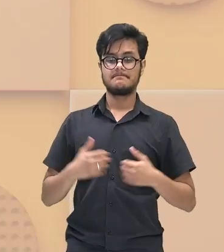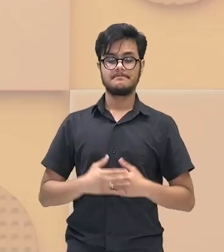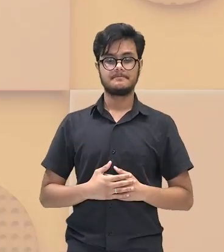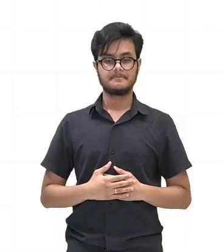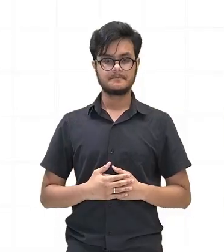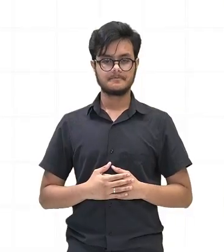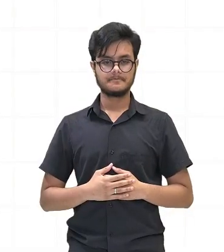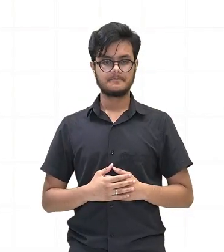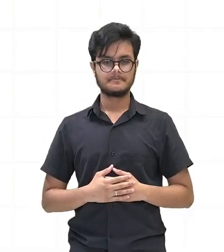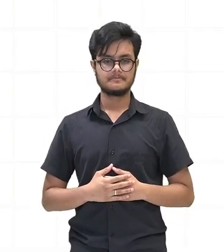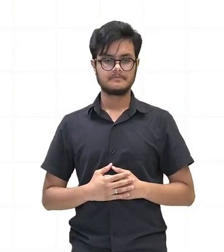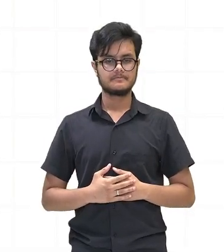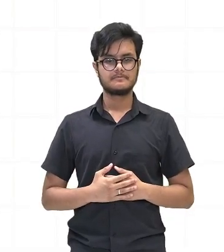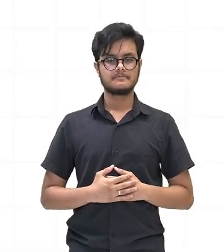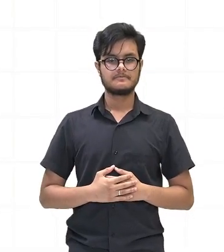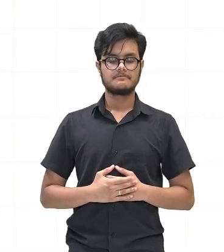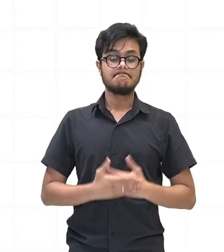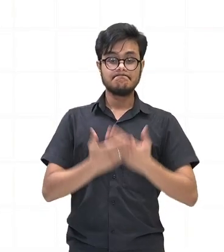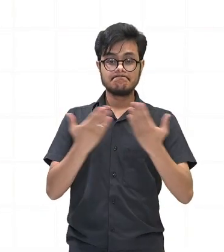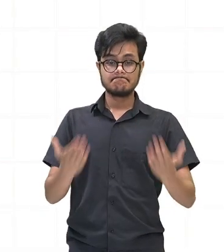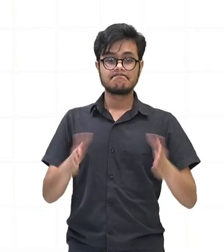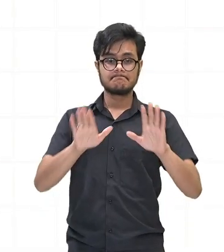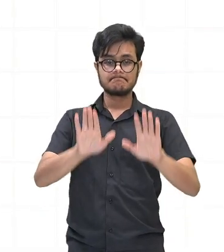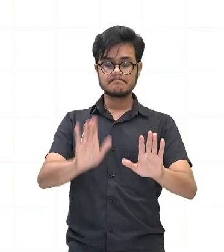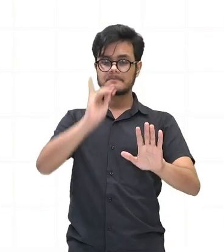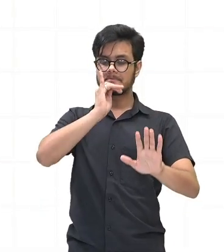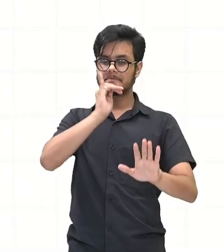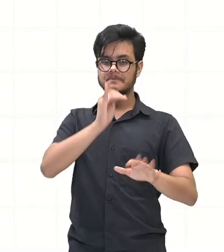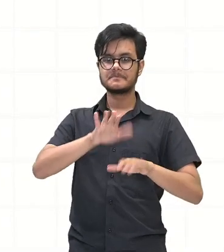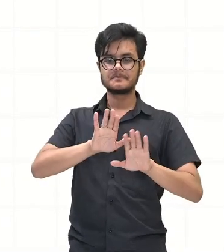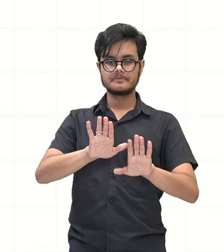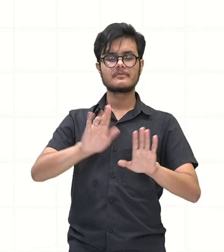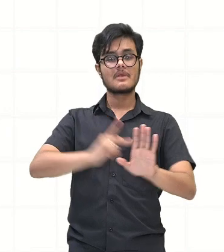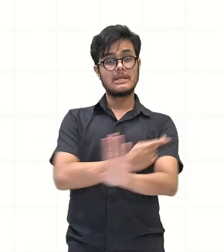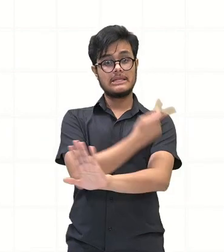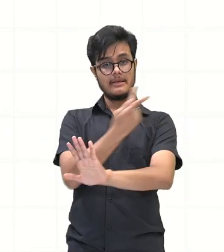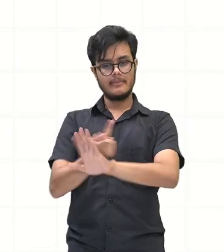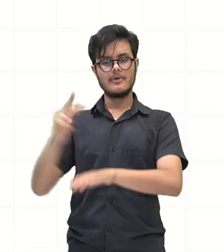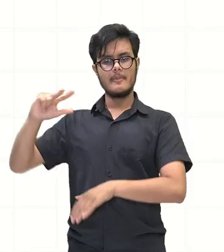Continuando, a escravização na África após a